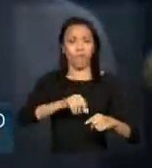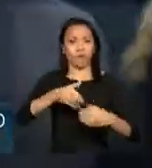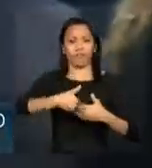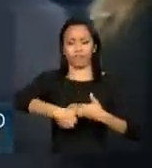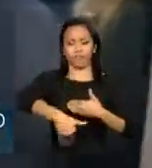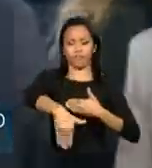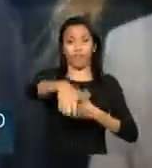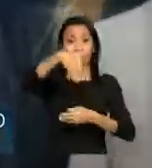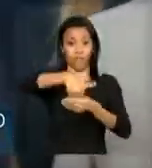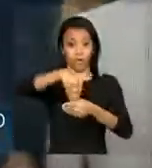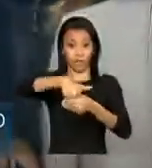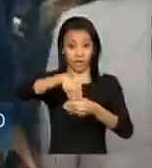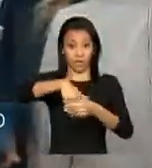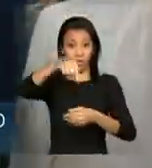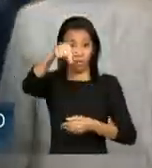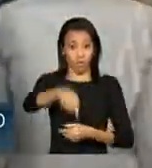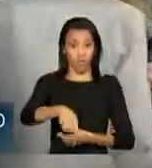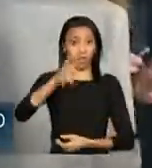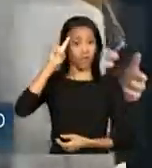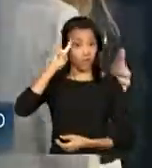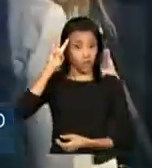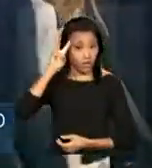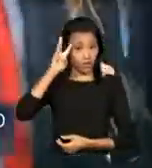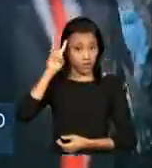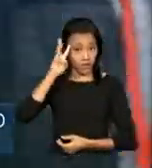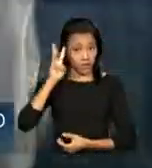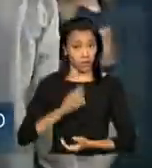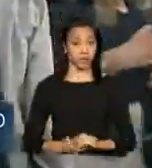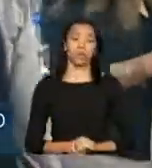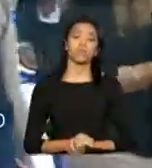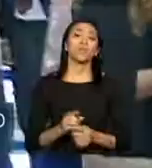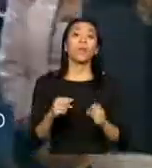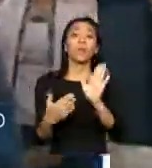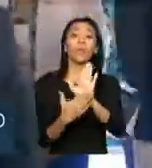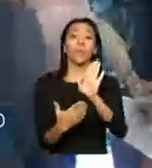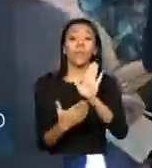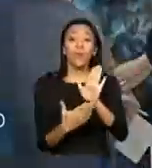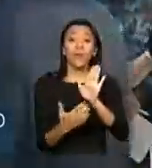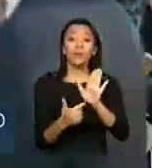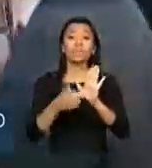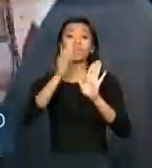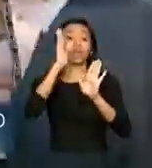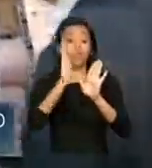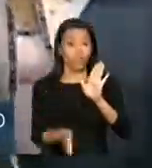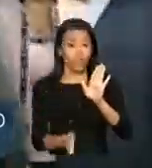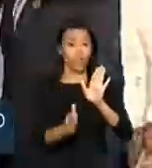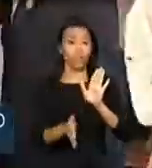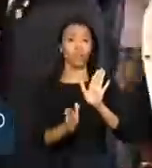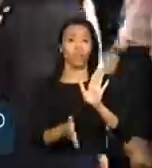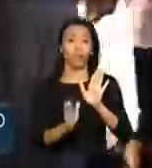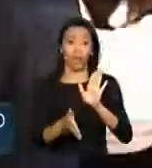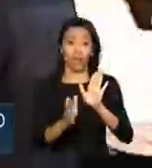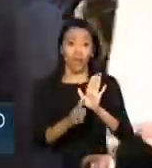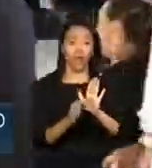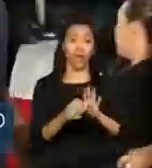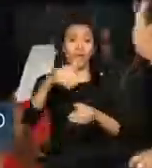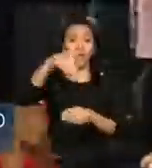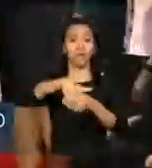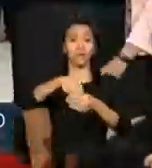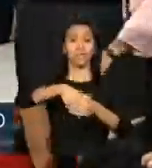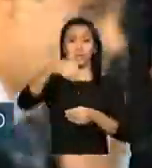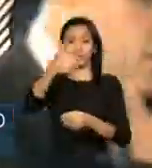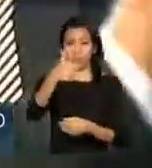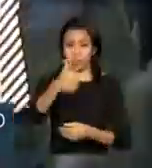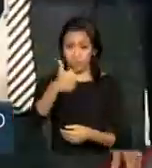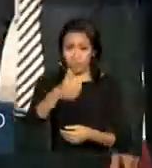nesta terça-feira, em segundo turno, no plenário do Senado. Propostas que já passaram pela votação em primeiro turno